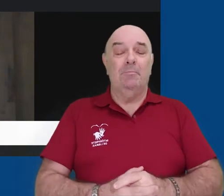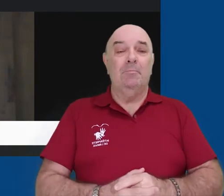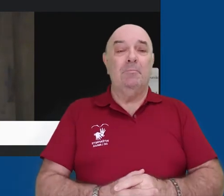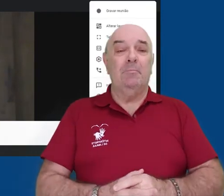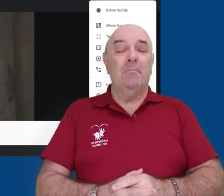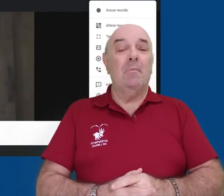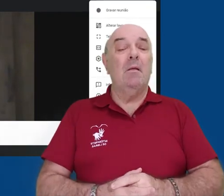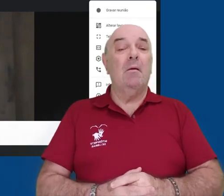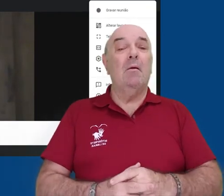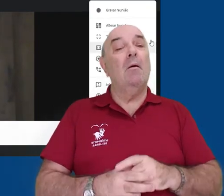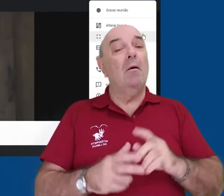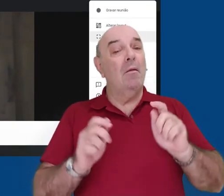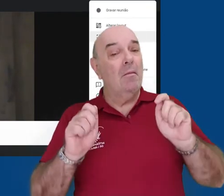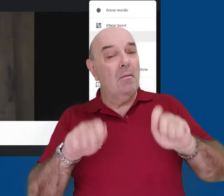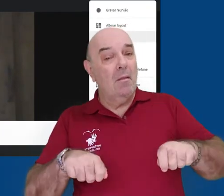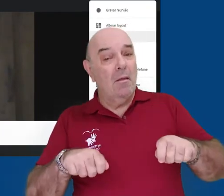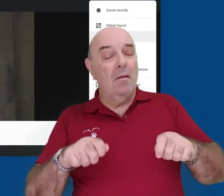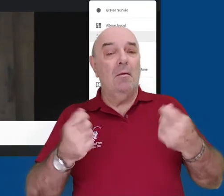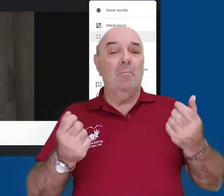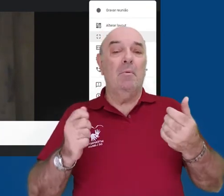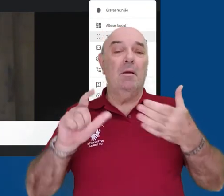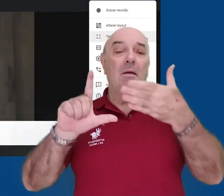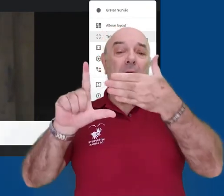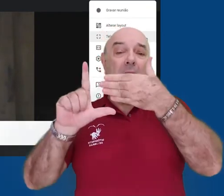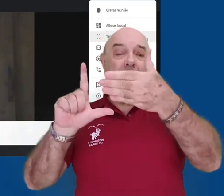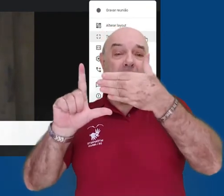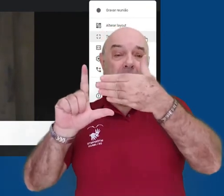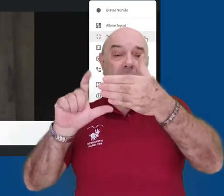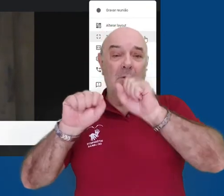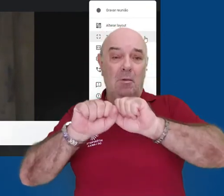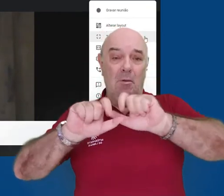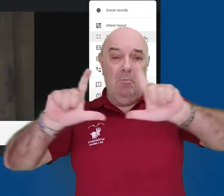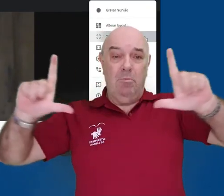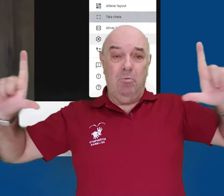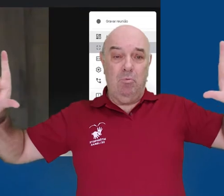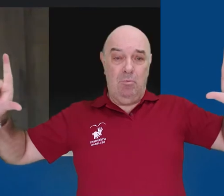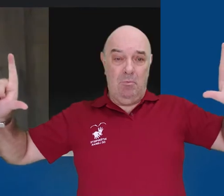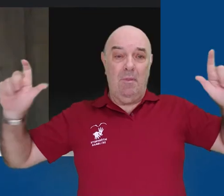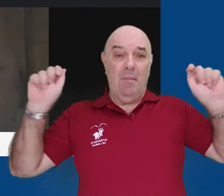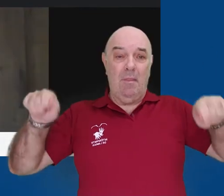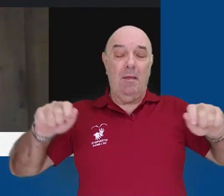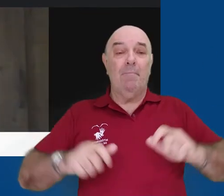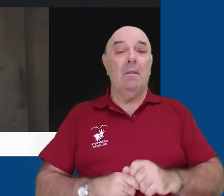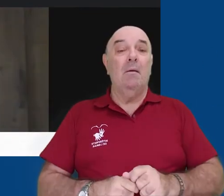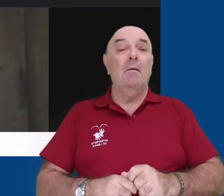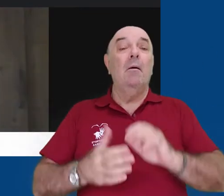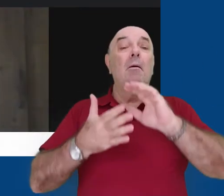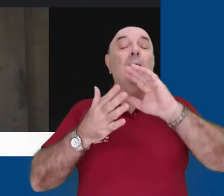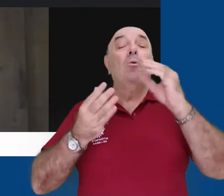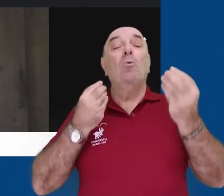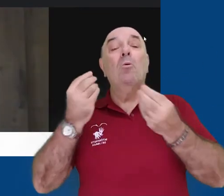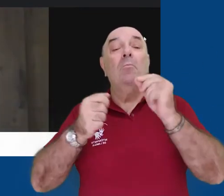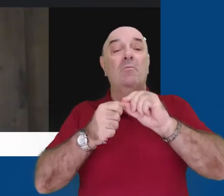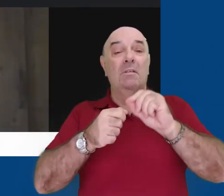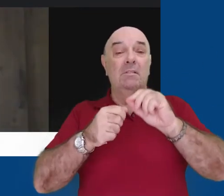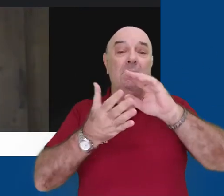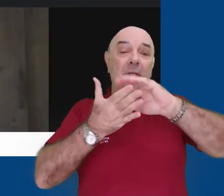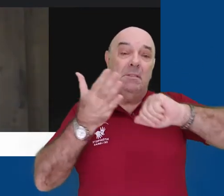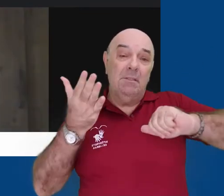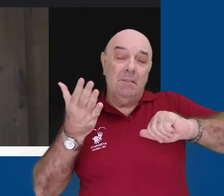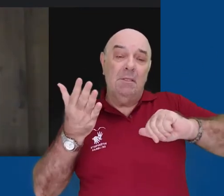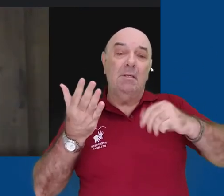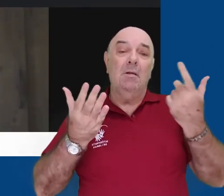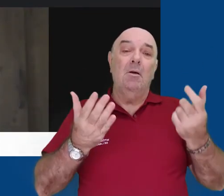opção de configuração, nós podemos deixar nossa videoconferência em tela cheia. Para sair do modo tela cheia,